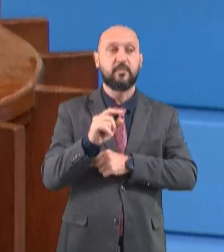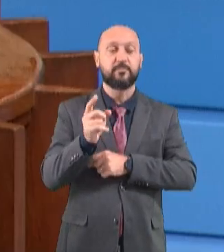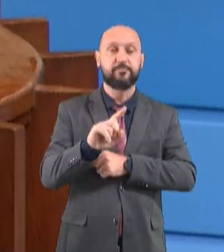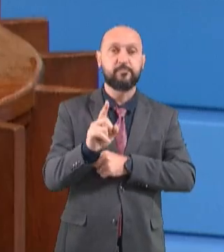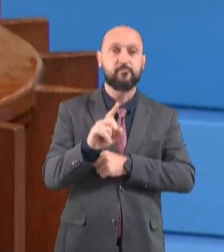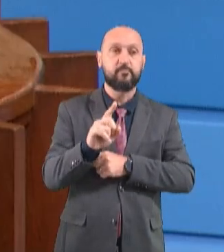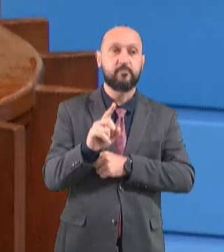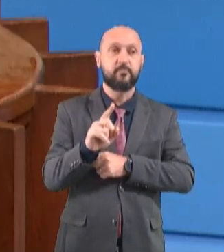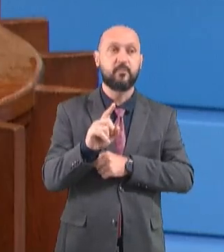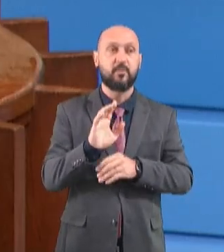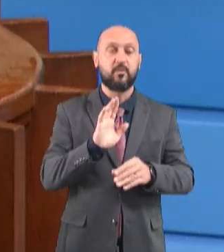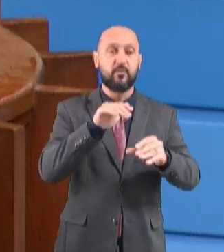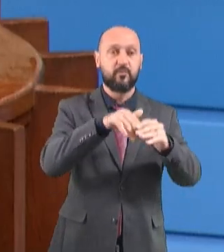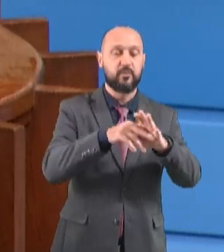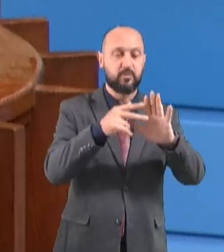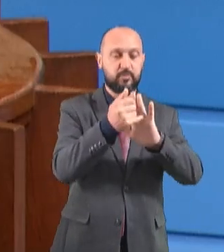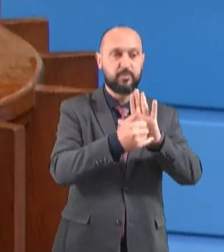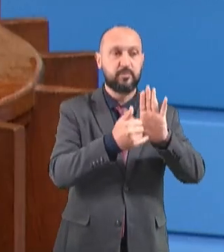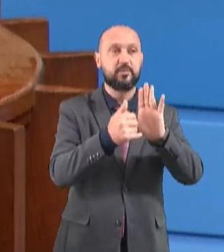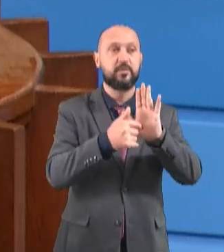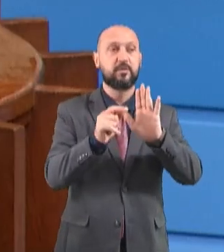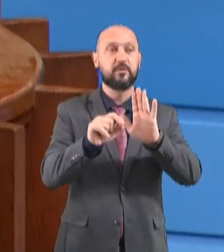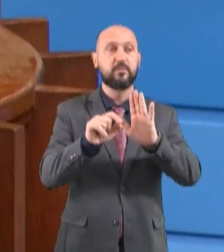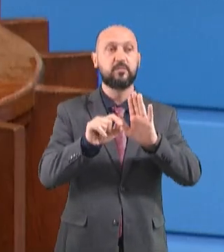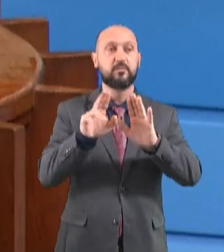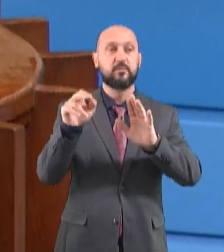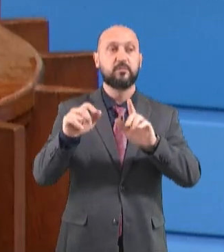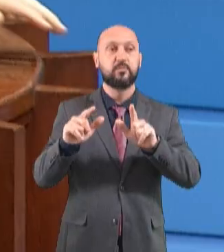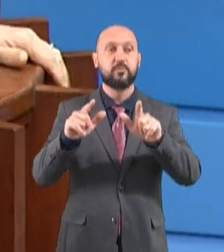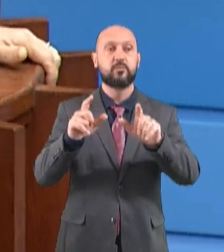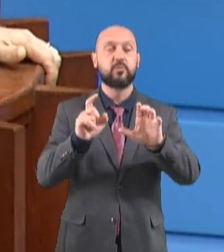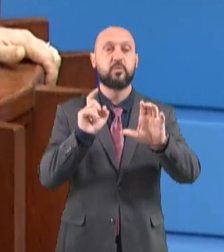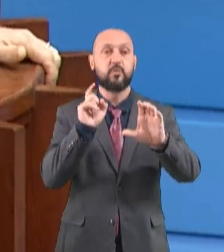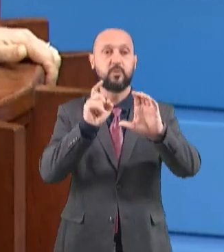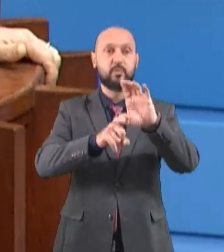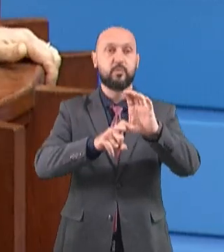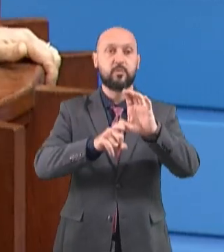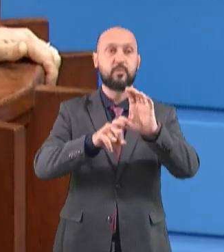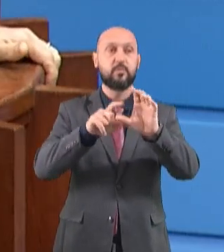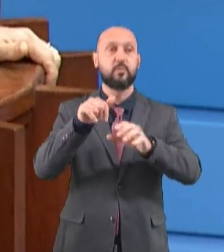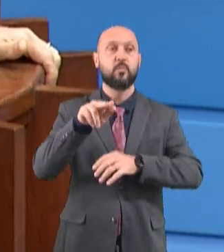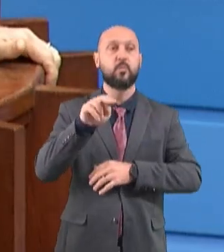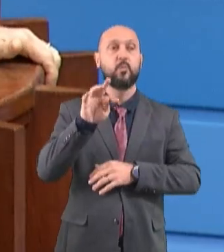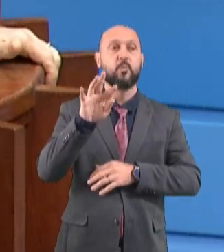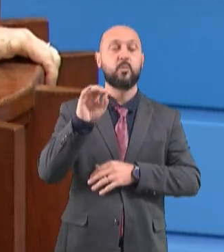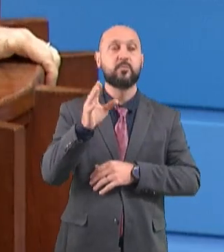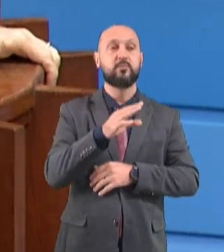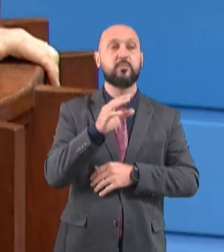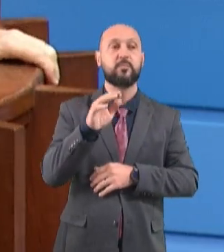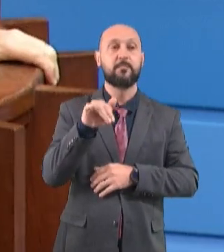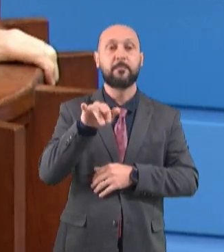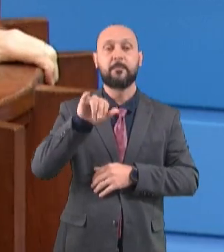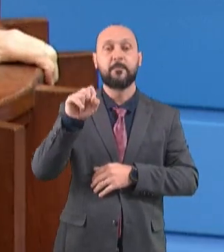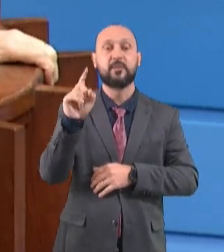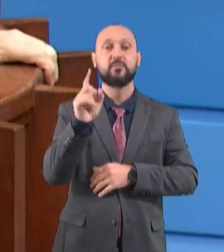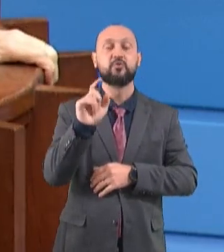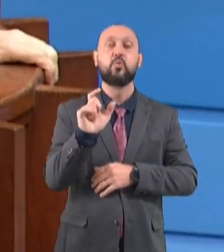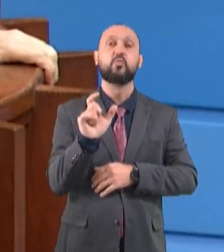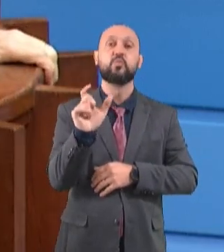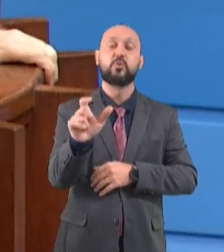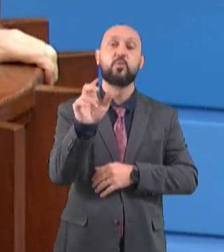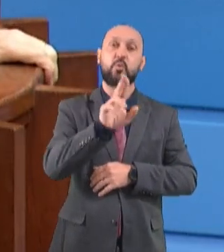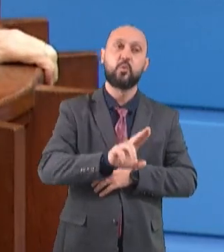tem a ver com a votação do projeto, aquela questão do devedor quanto mais, aliás, quanto mais não é só um